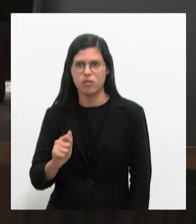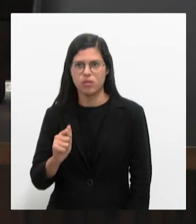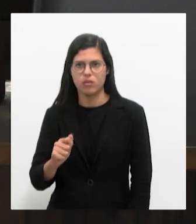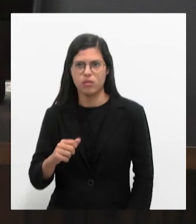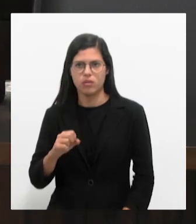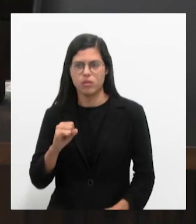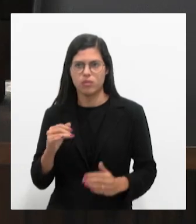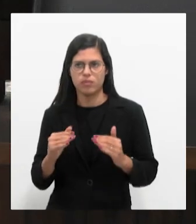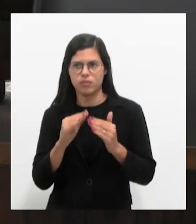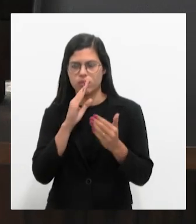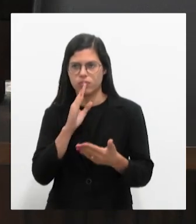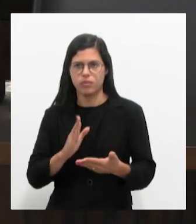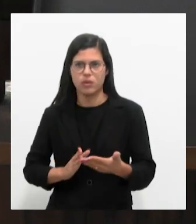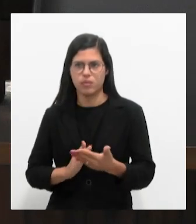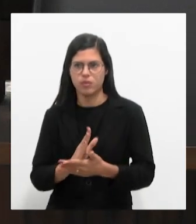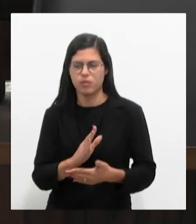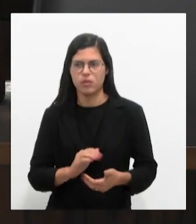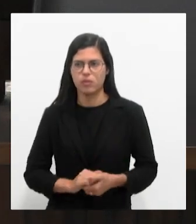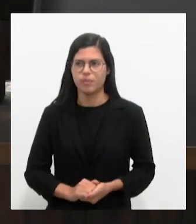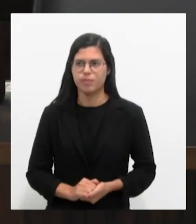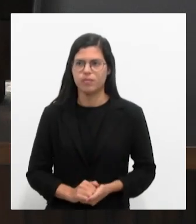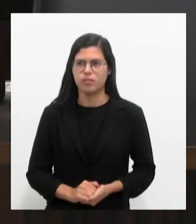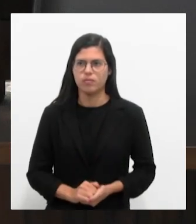como estão. Aprovado.